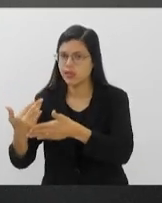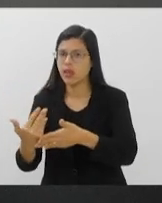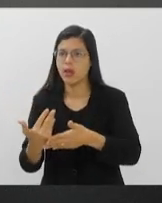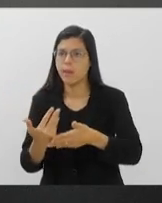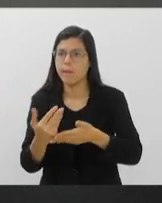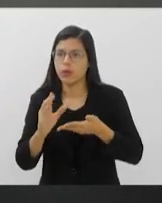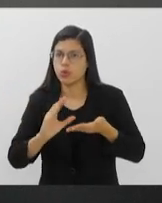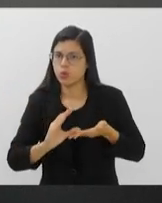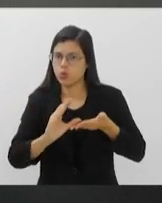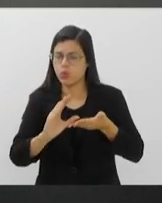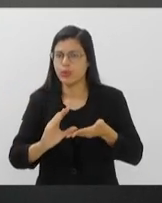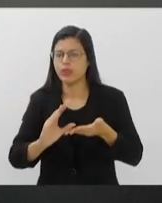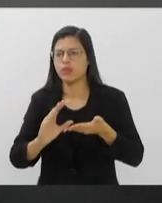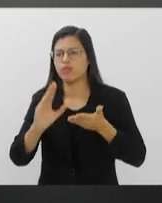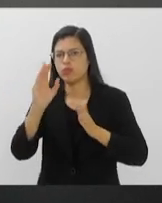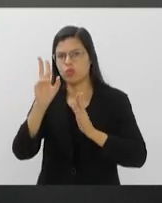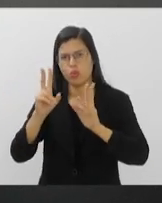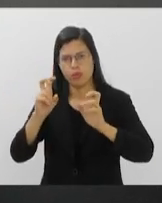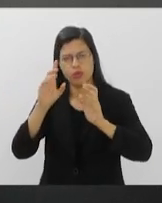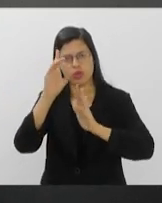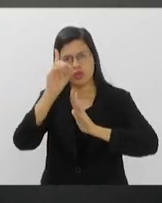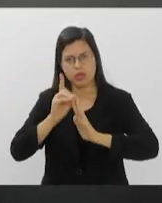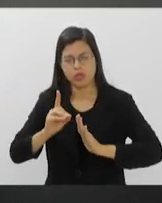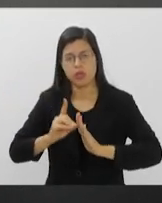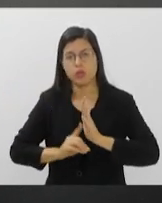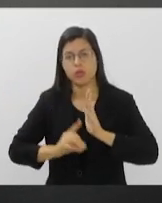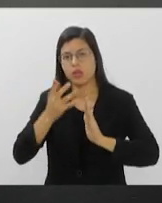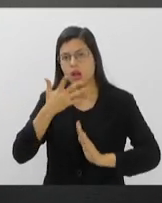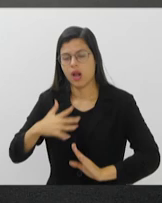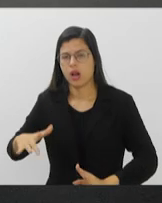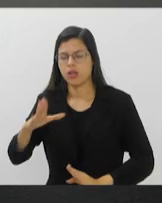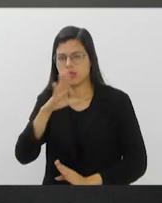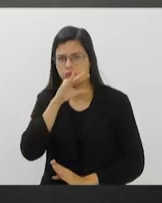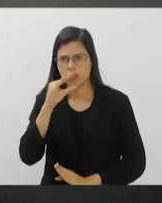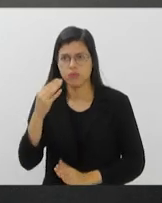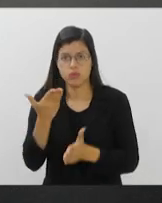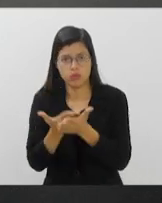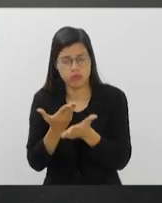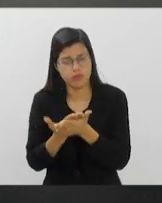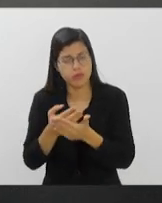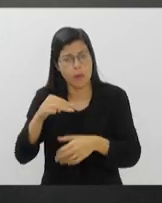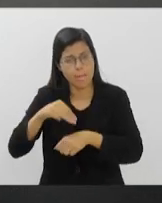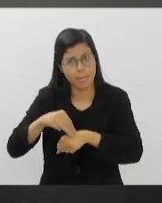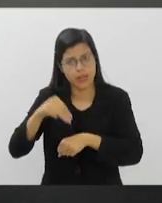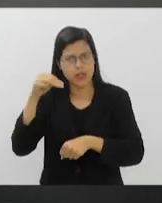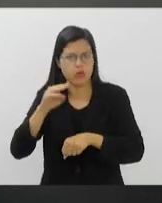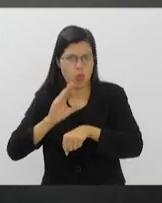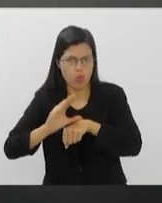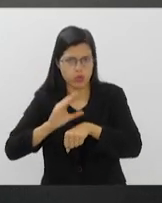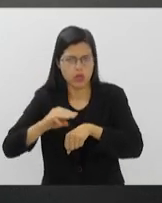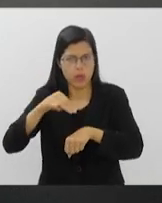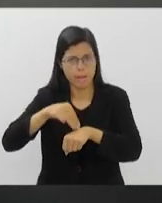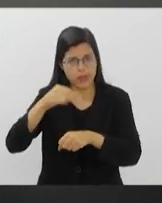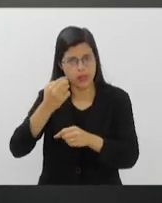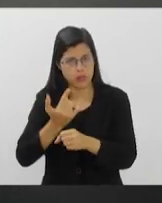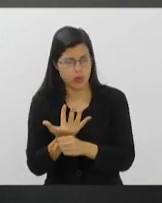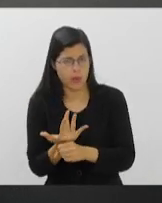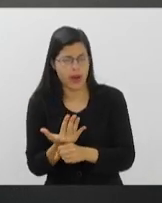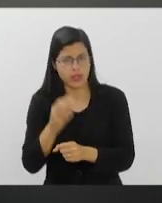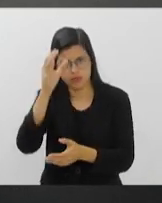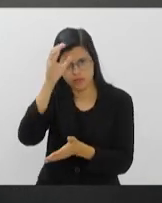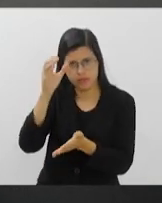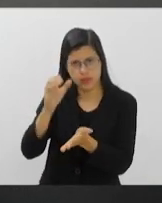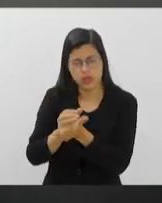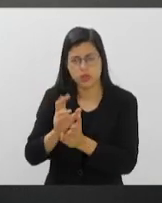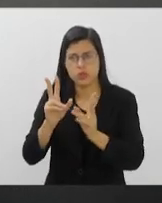Direitos da Criança e Adolescente Eu estou estudando essa matéria meu mestrado Estou cursando mestrado na wergo e Minha tese é exatamente